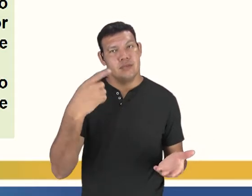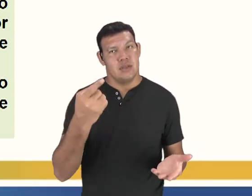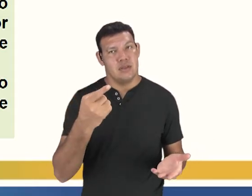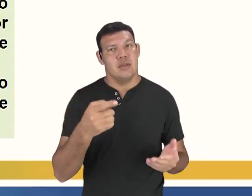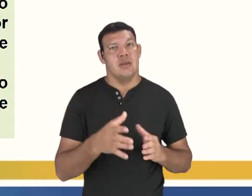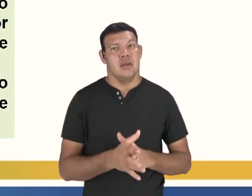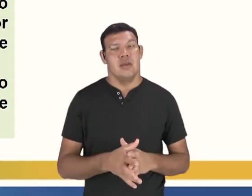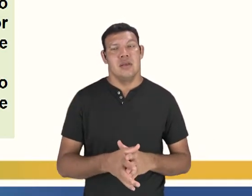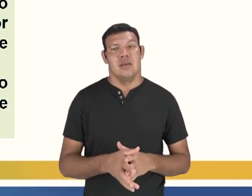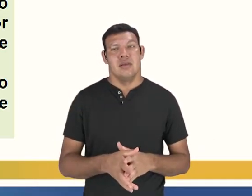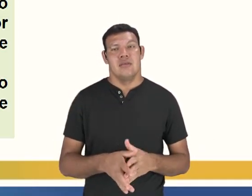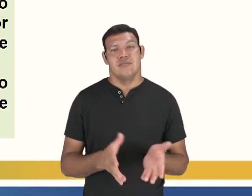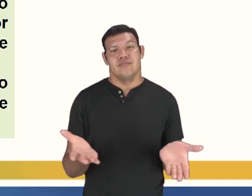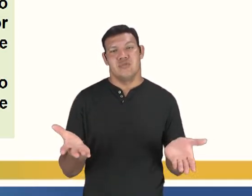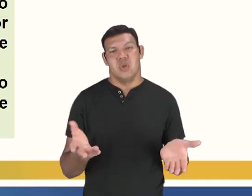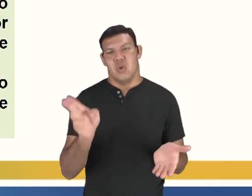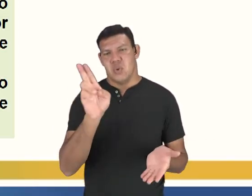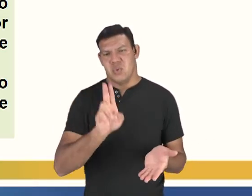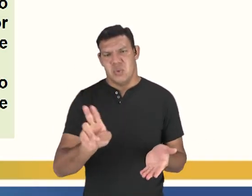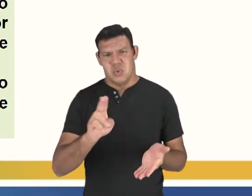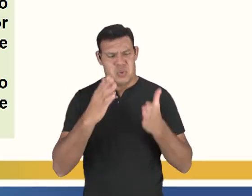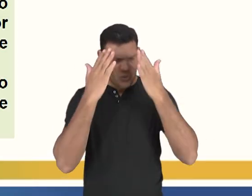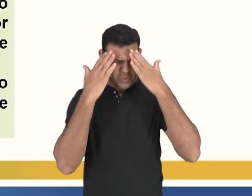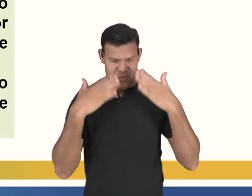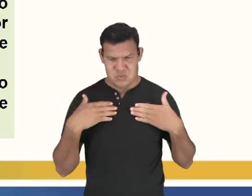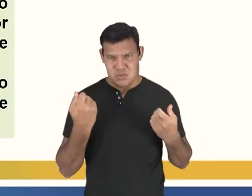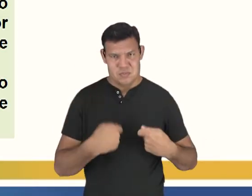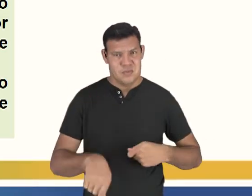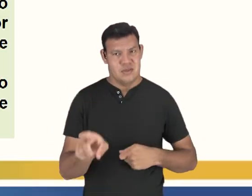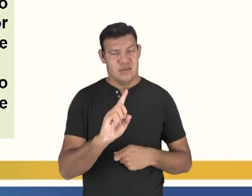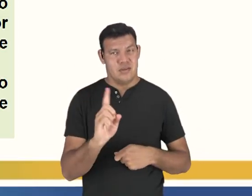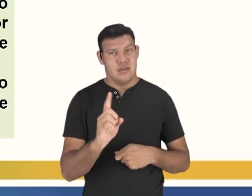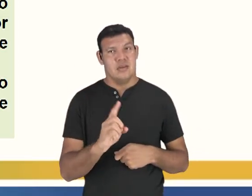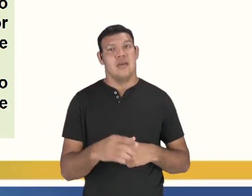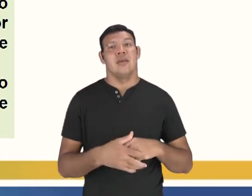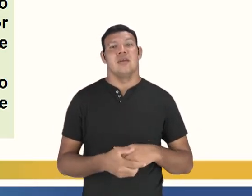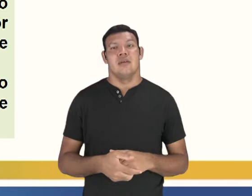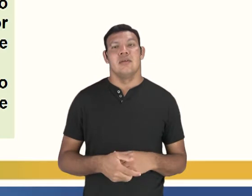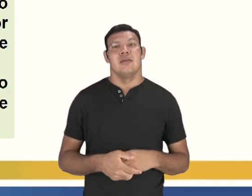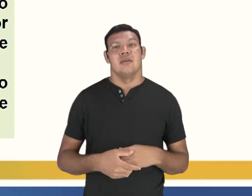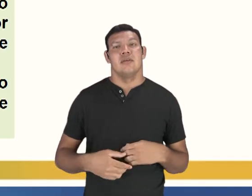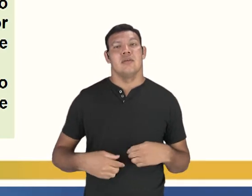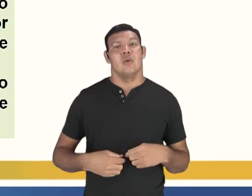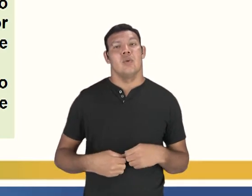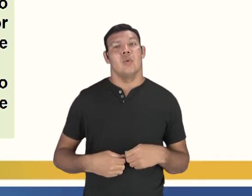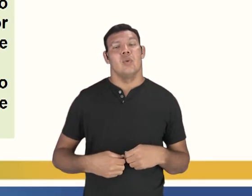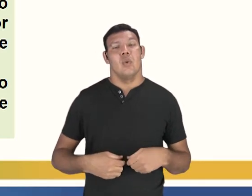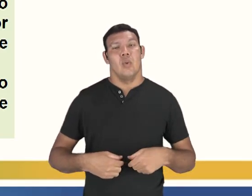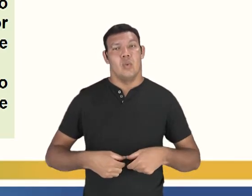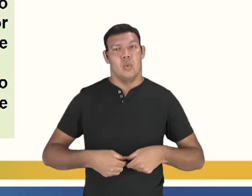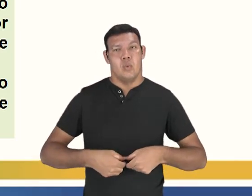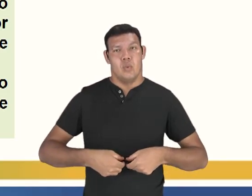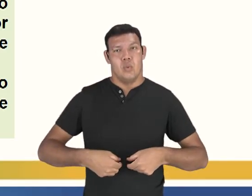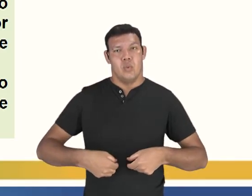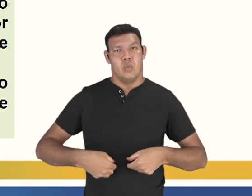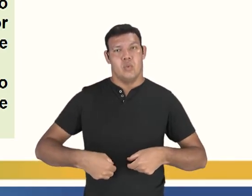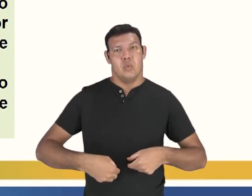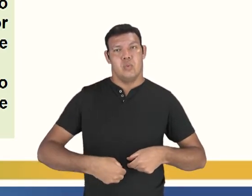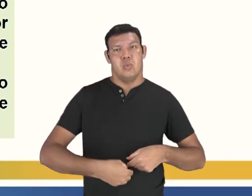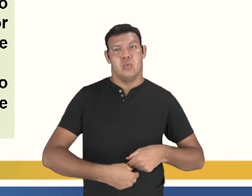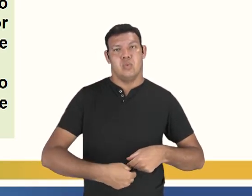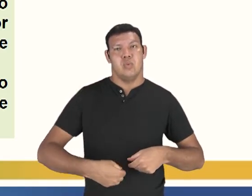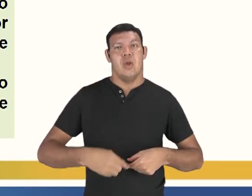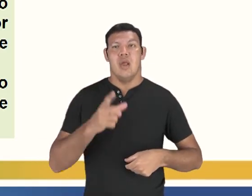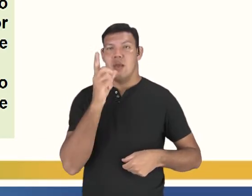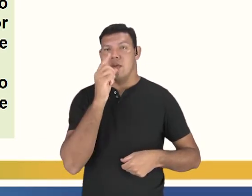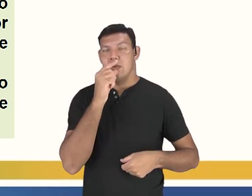Depois, aquilo que não for usado pelo organismo, as sobras, passa para o intestino grosso, né? O pouco de